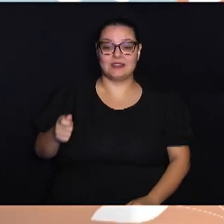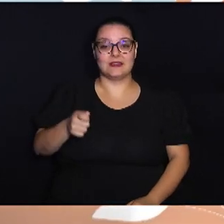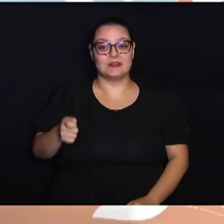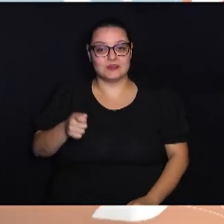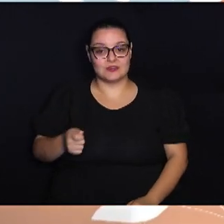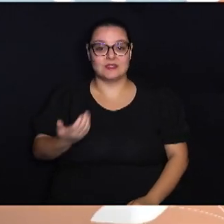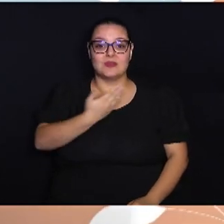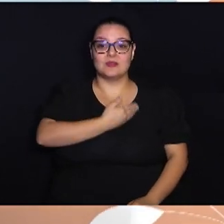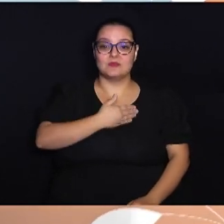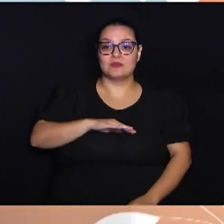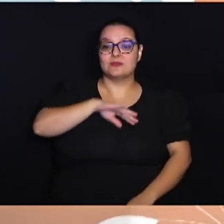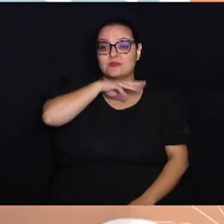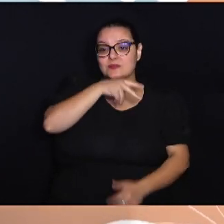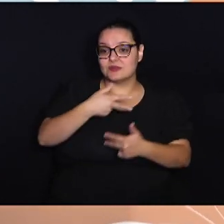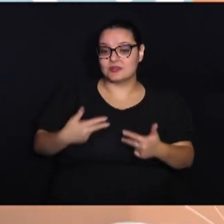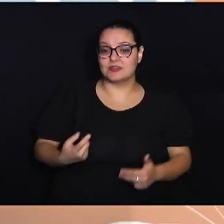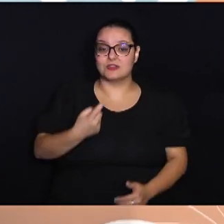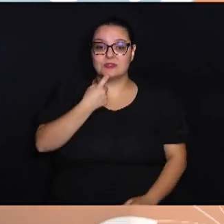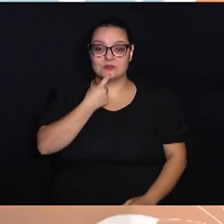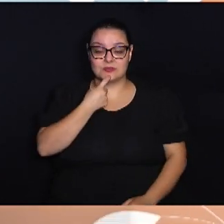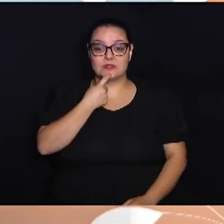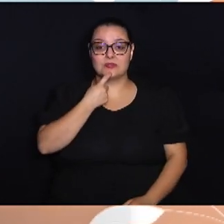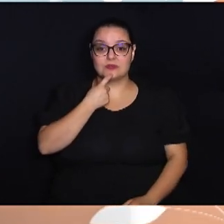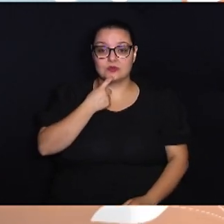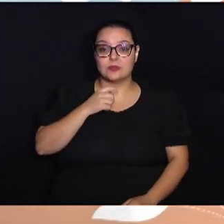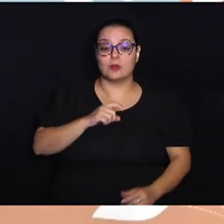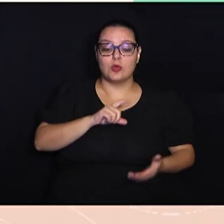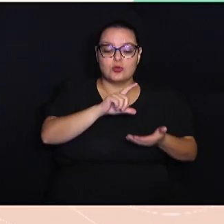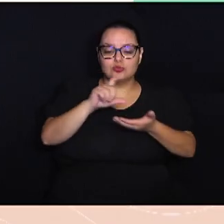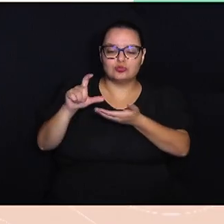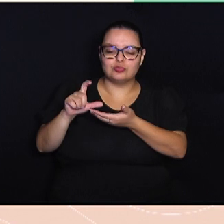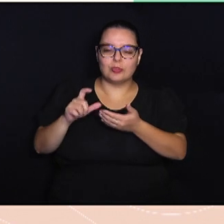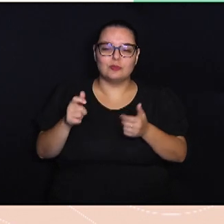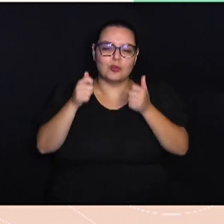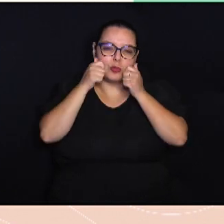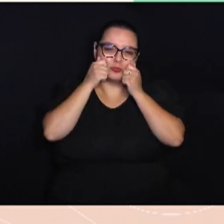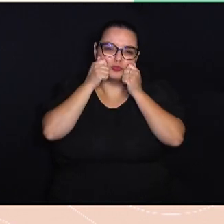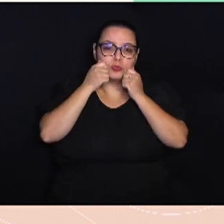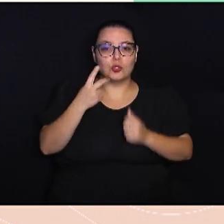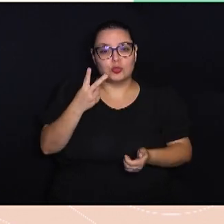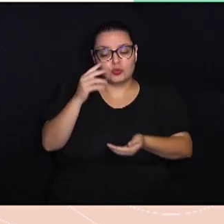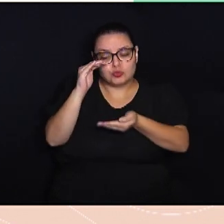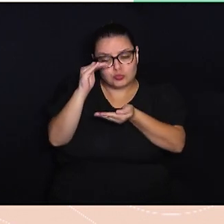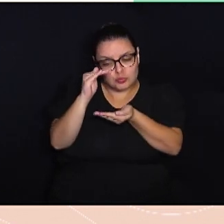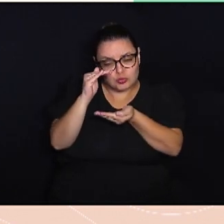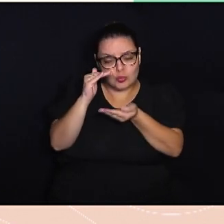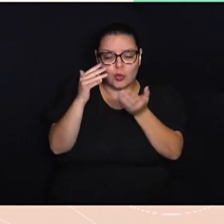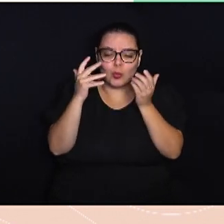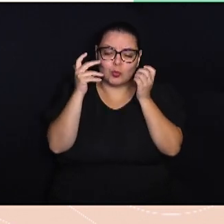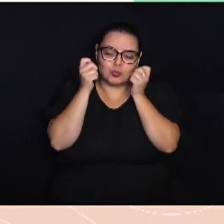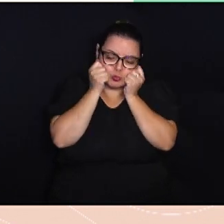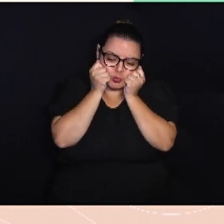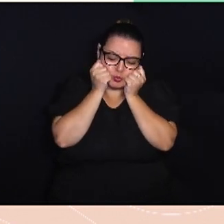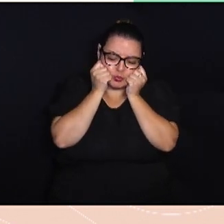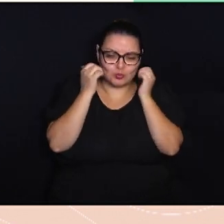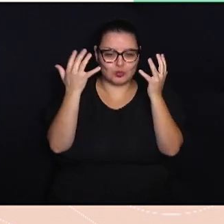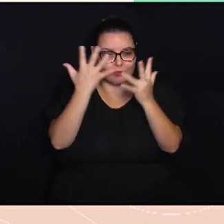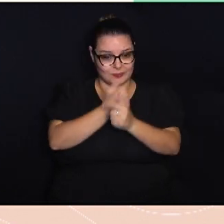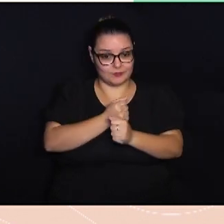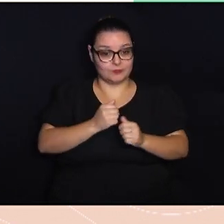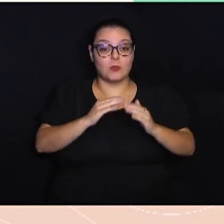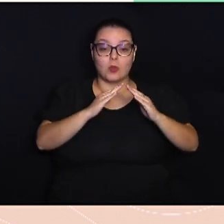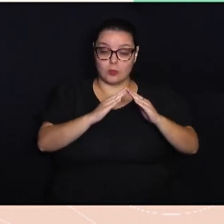tempo encarece as importações, mas também você favorece quem exporta. Então, dependendo do efeito que esse dólar